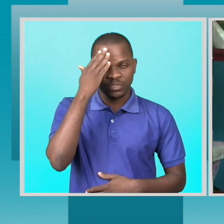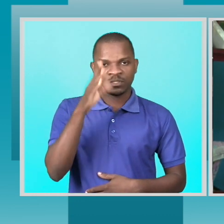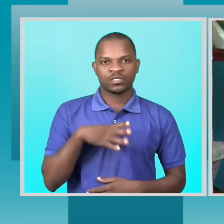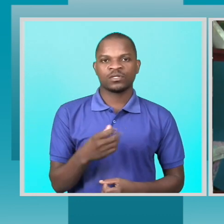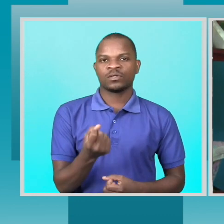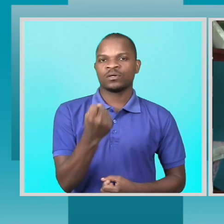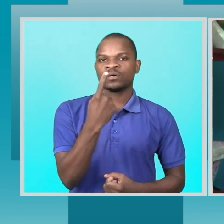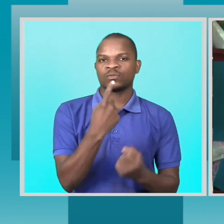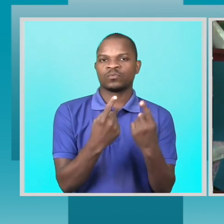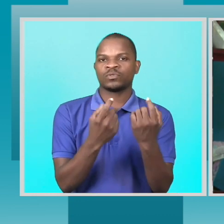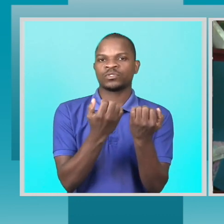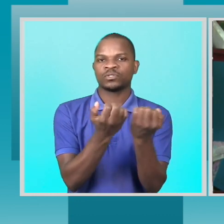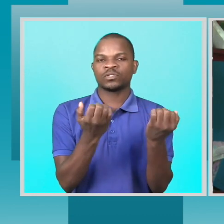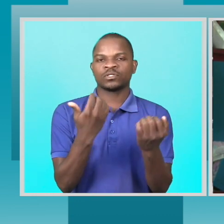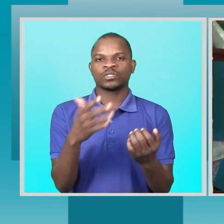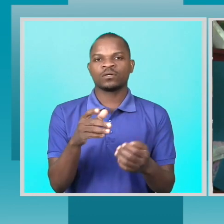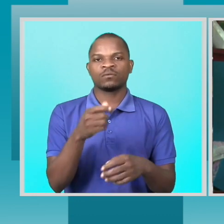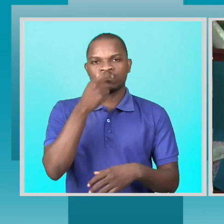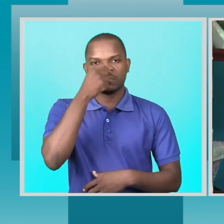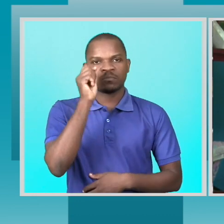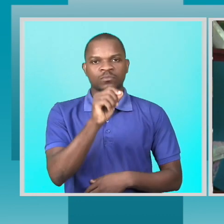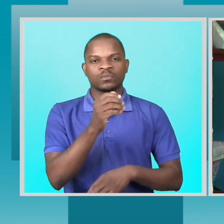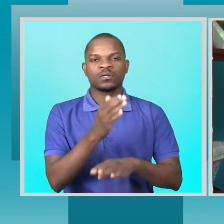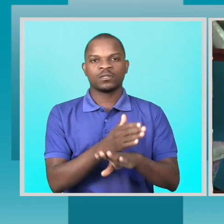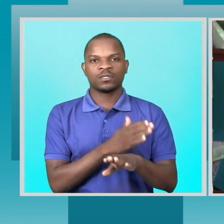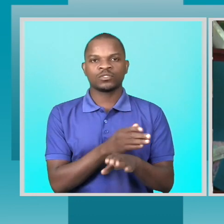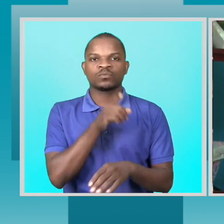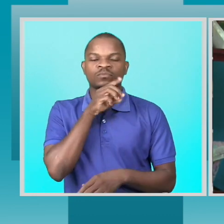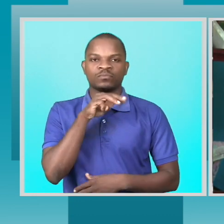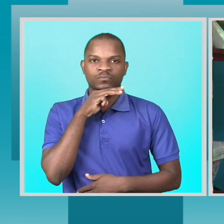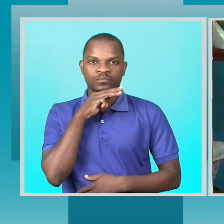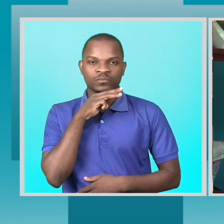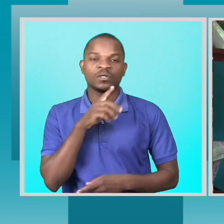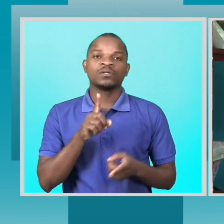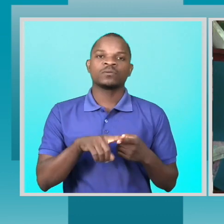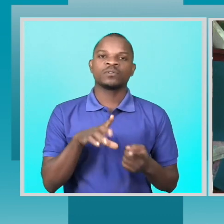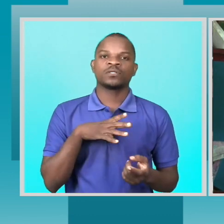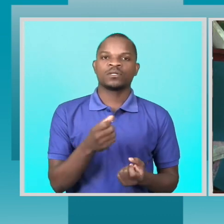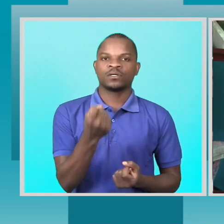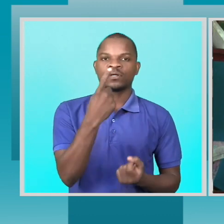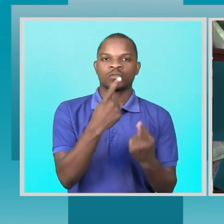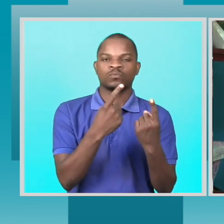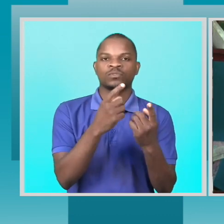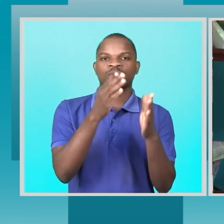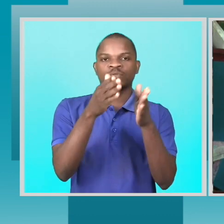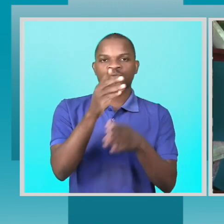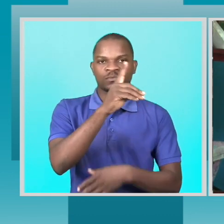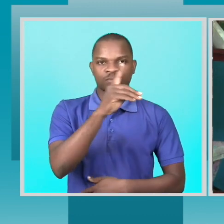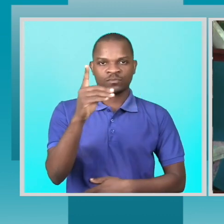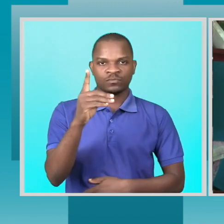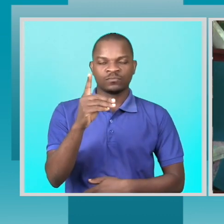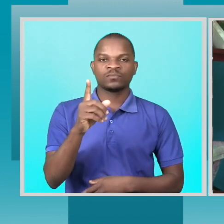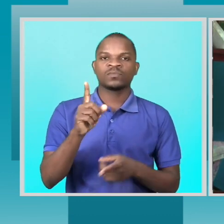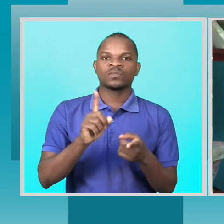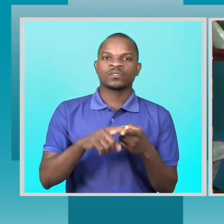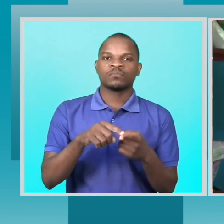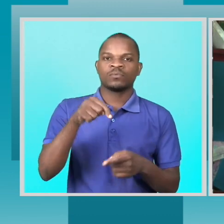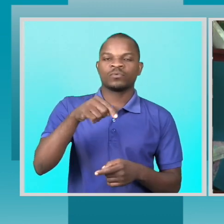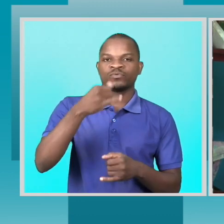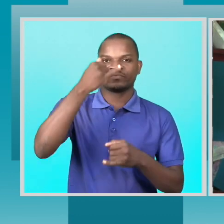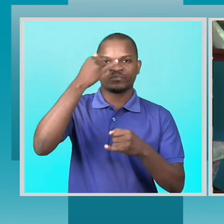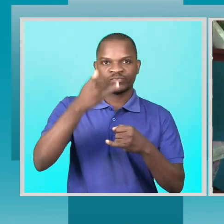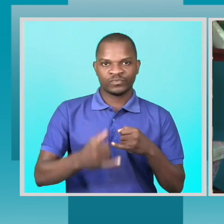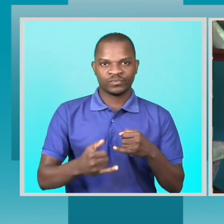percebemos que há crianças no berçário. Crianças foram abandonadas. Algumas delas são crianças com necessidades educativas